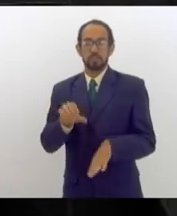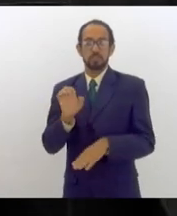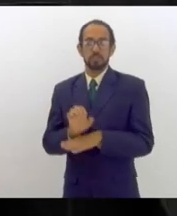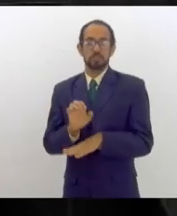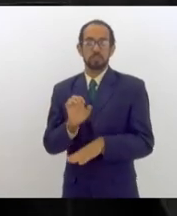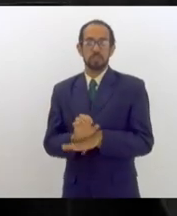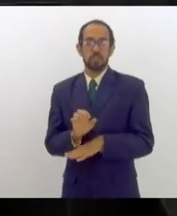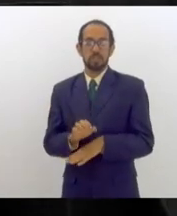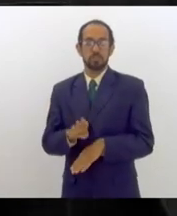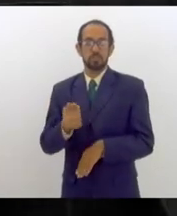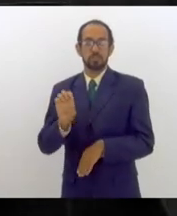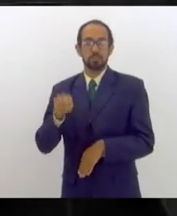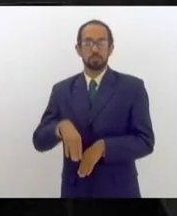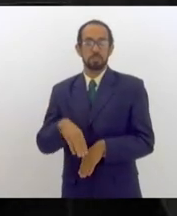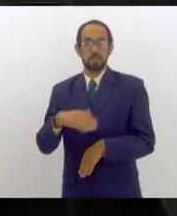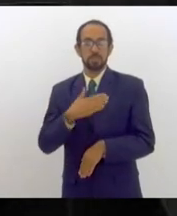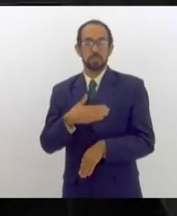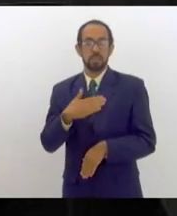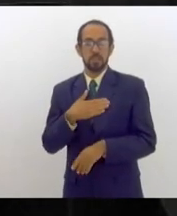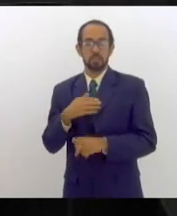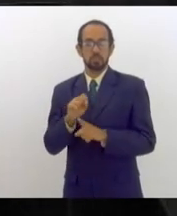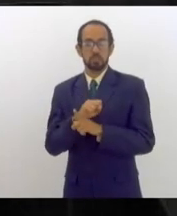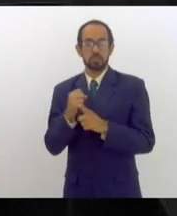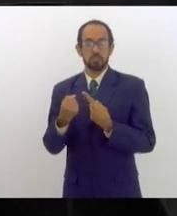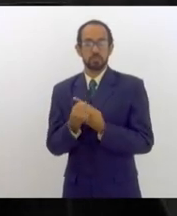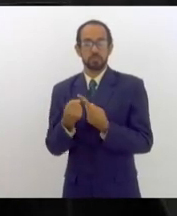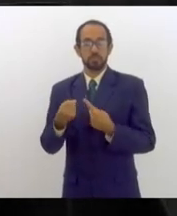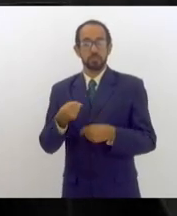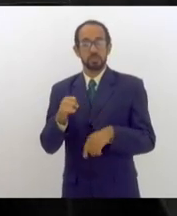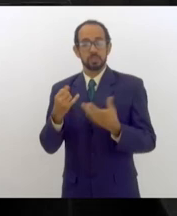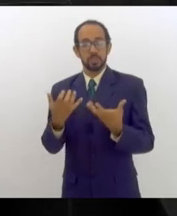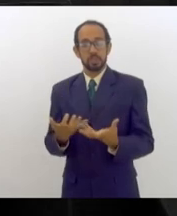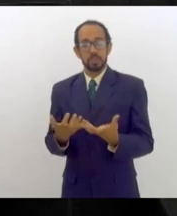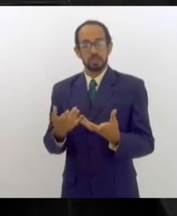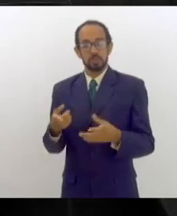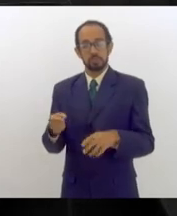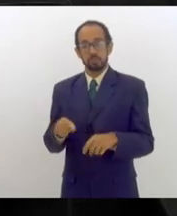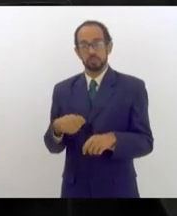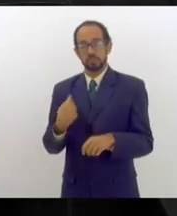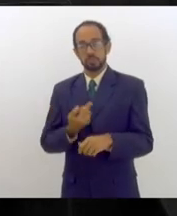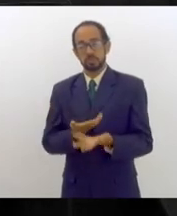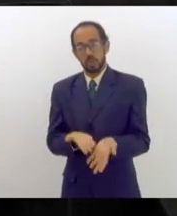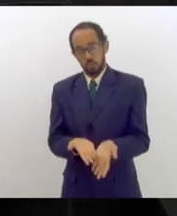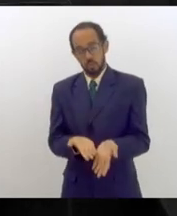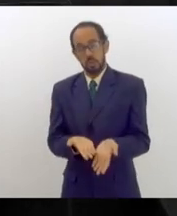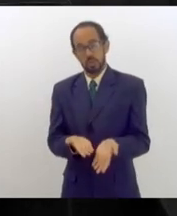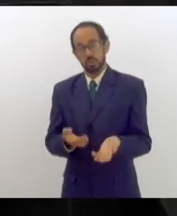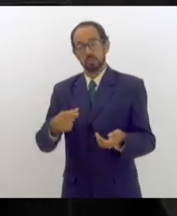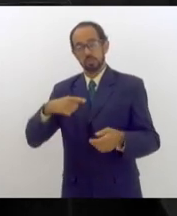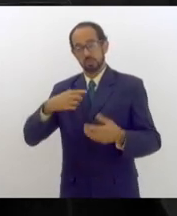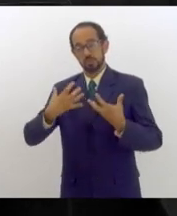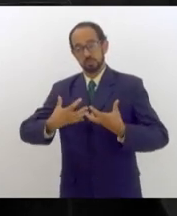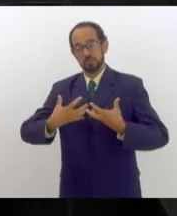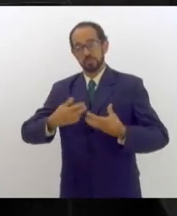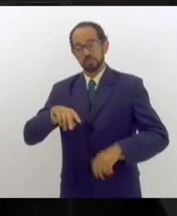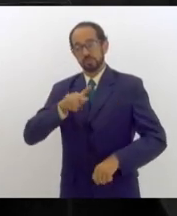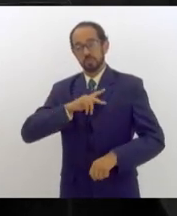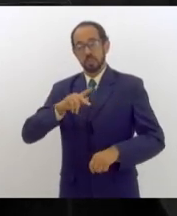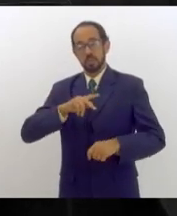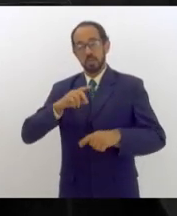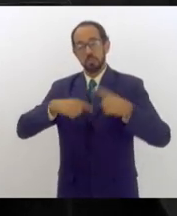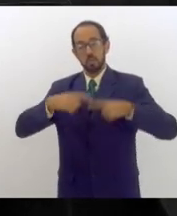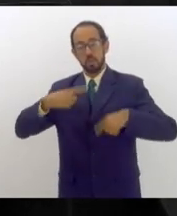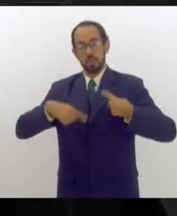bem-estar social se Queremos estar de bem-estar social a gente quer políticas públicas boas para a população